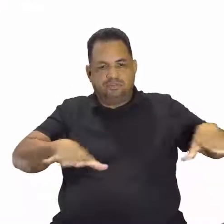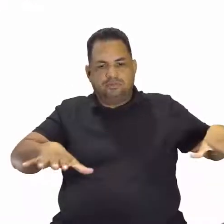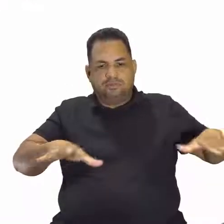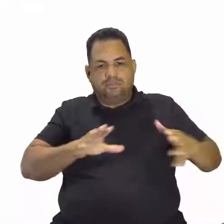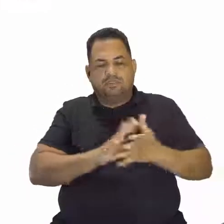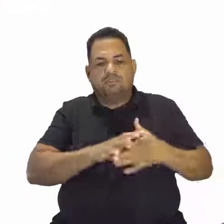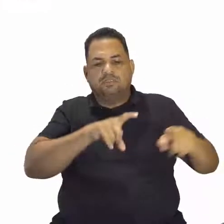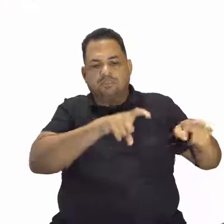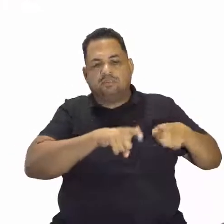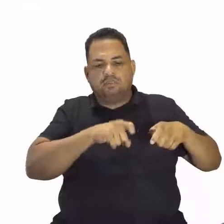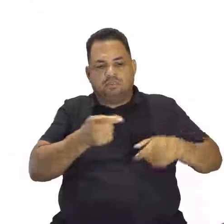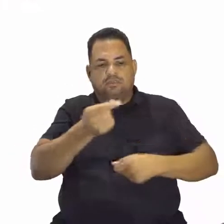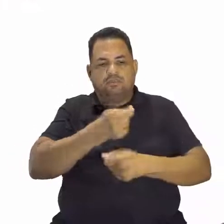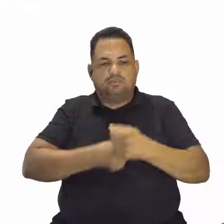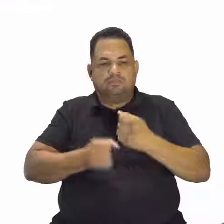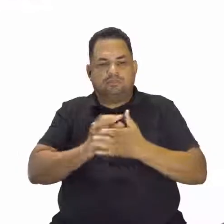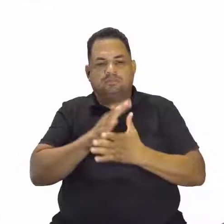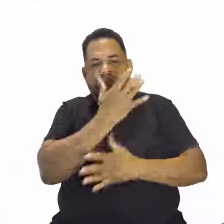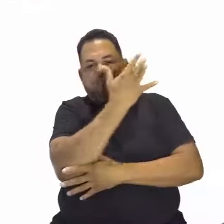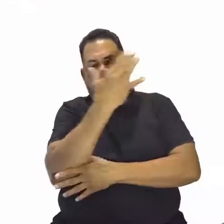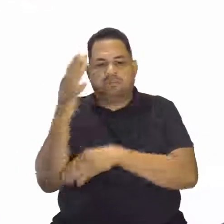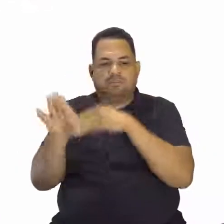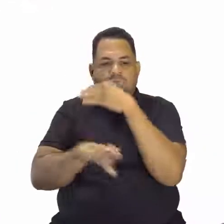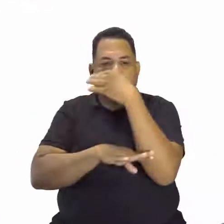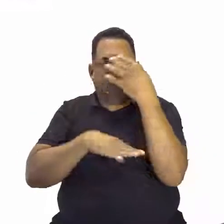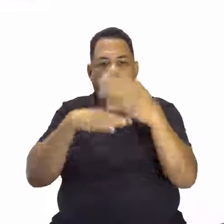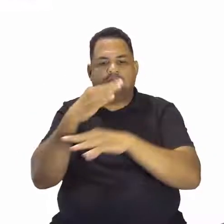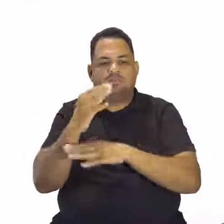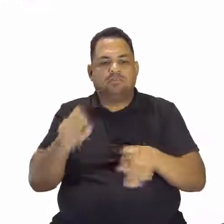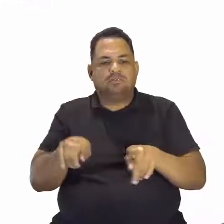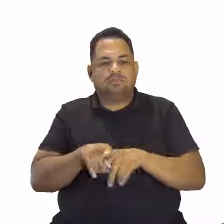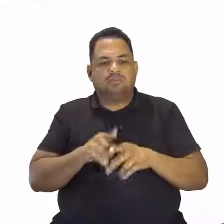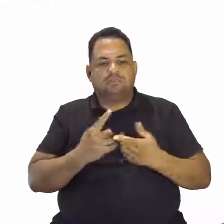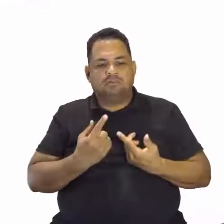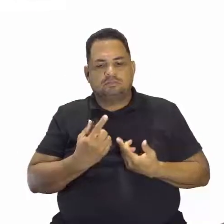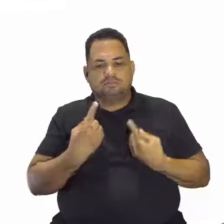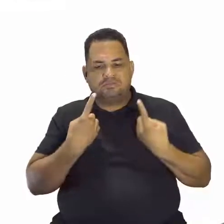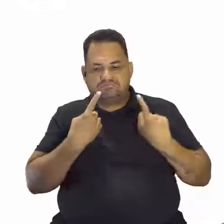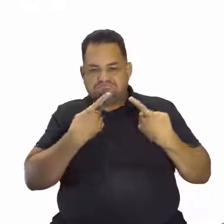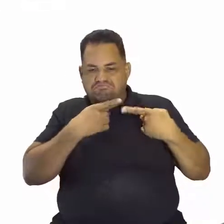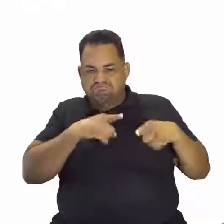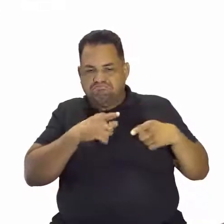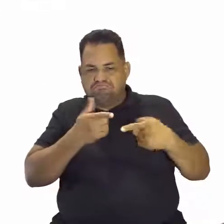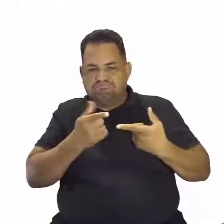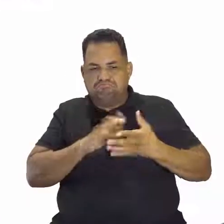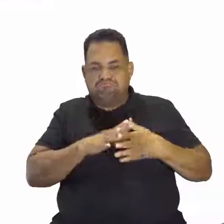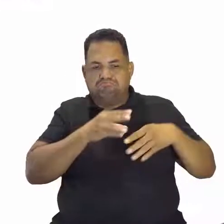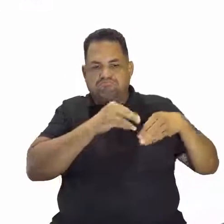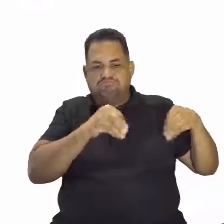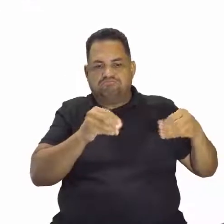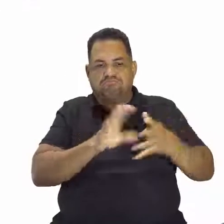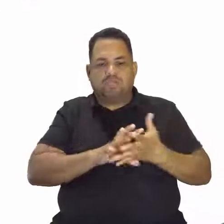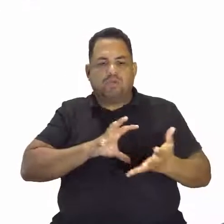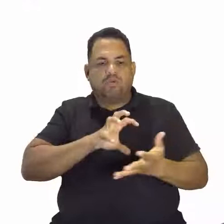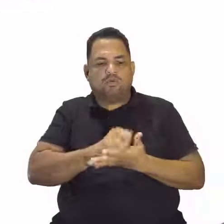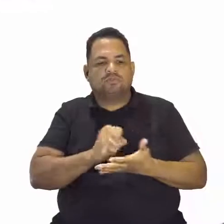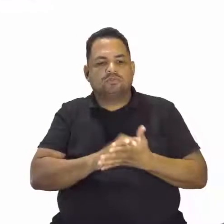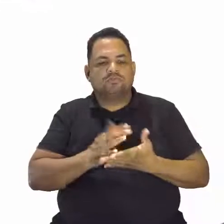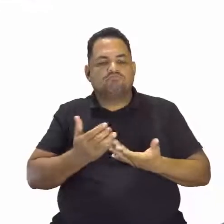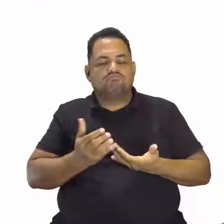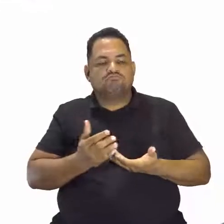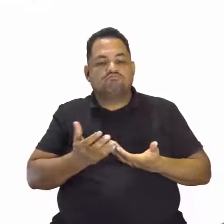relacionadas à degradação ambiental e a ameaças aos territórios, já conquistados ou ainda reivindicados